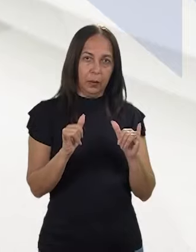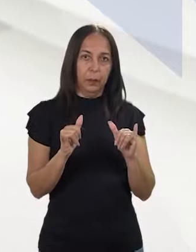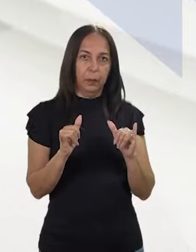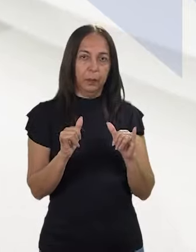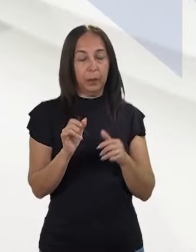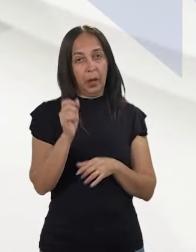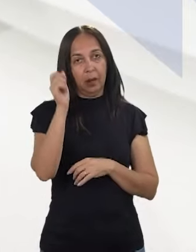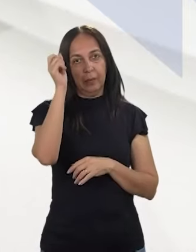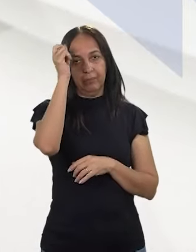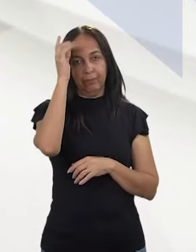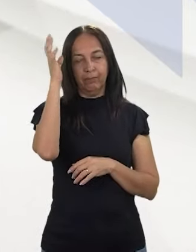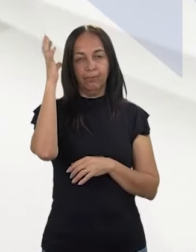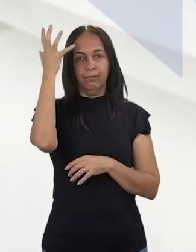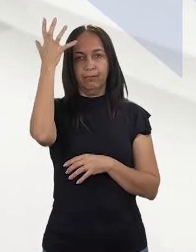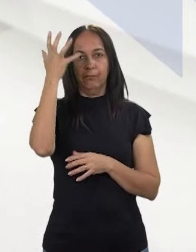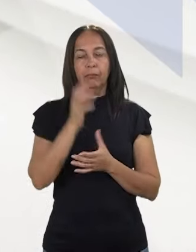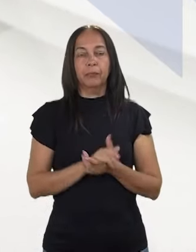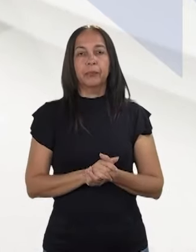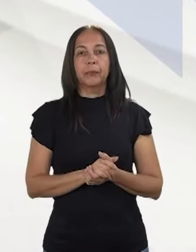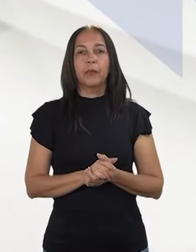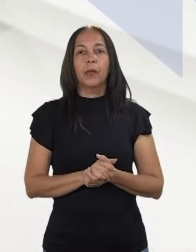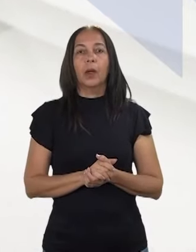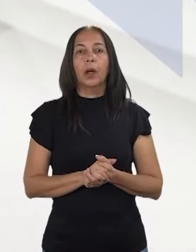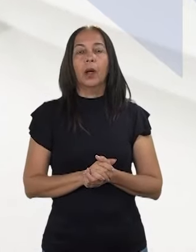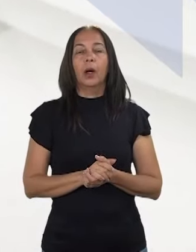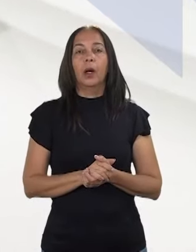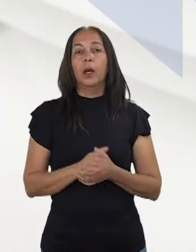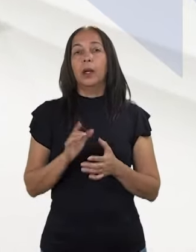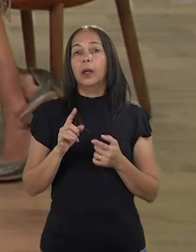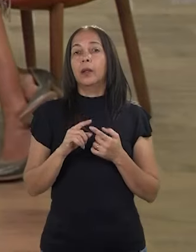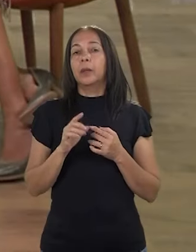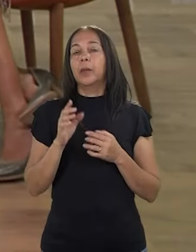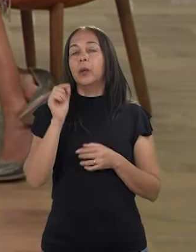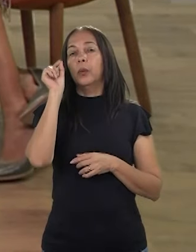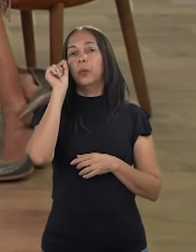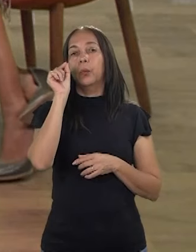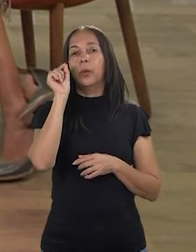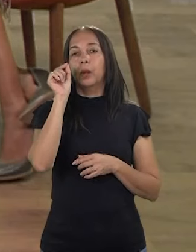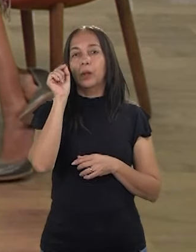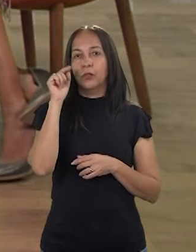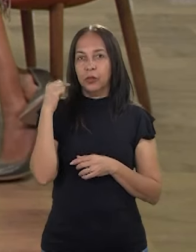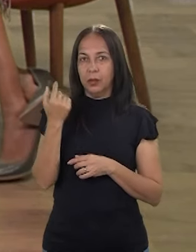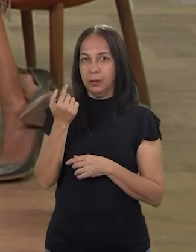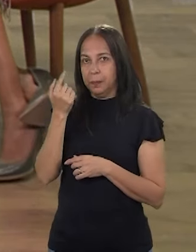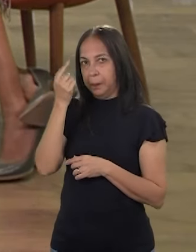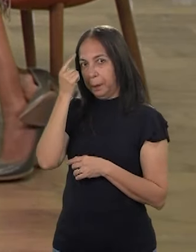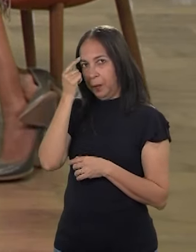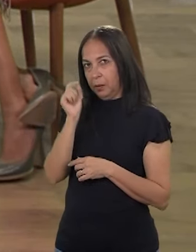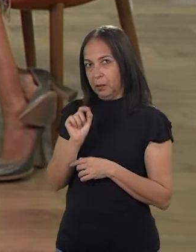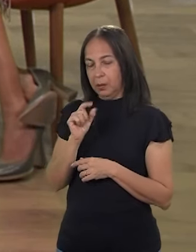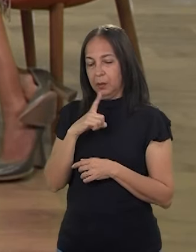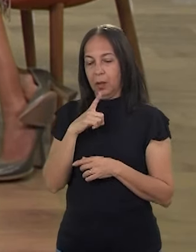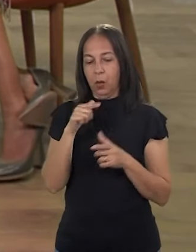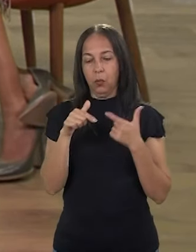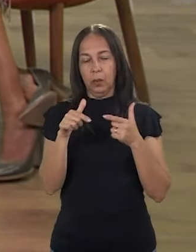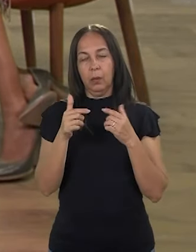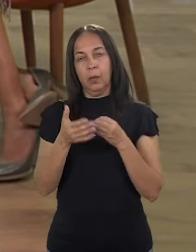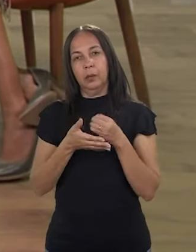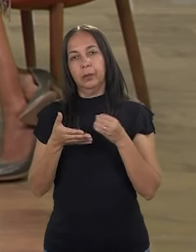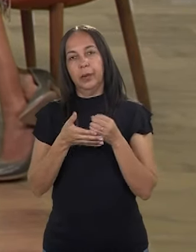com insumos de informação para essas tomadas de de decisão E eu penso que de uma de uma forma geral a